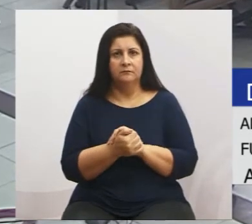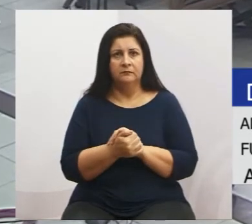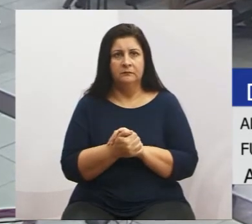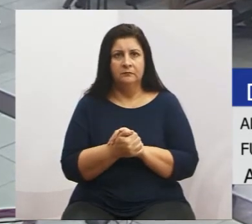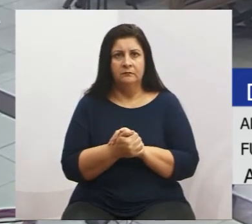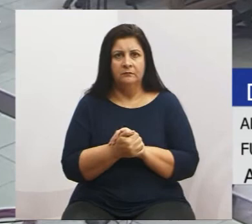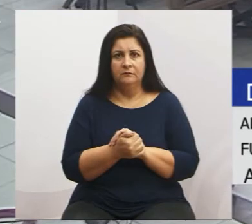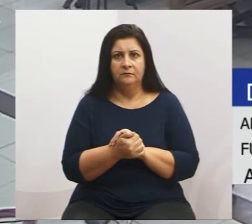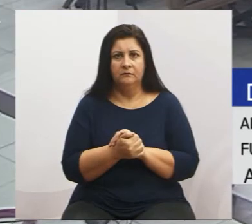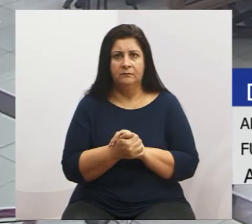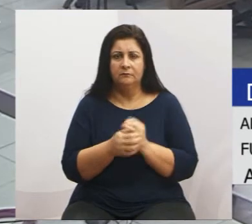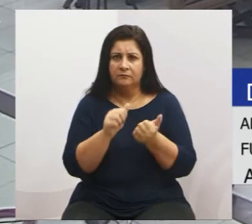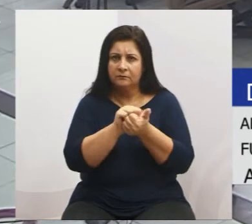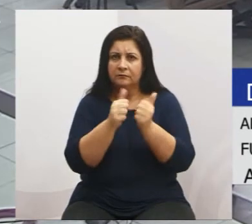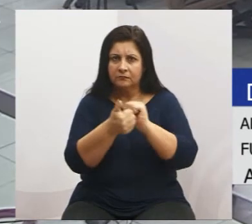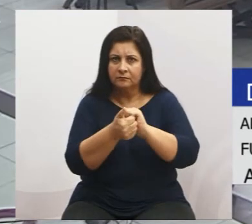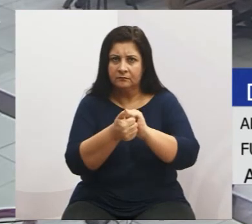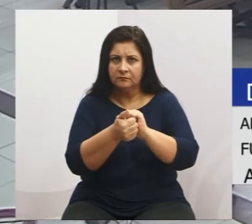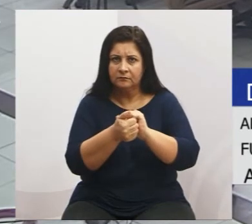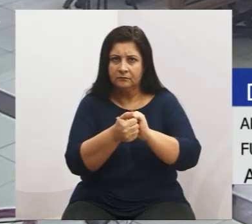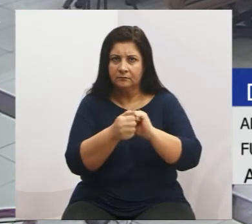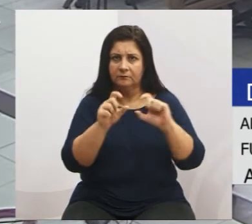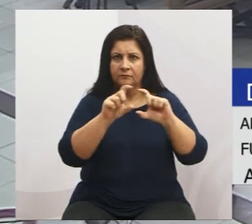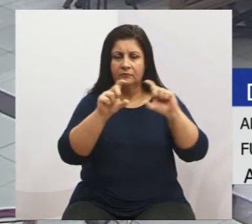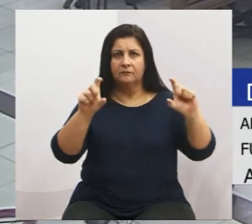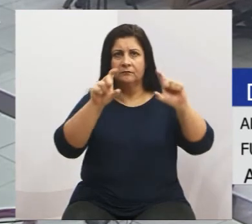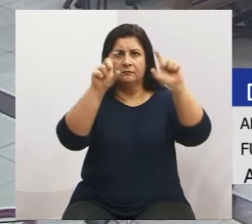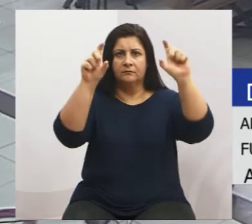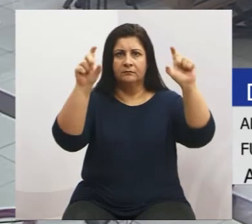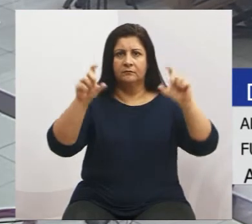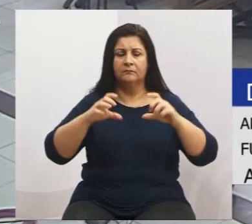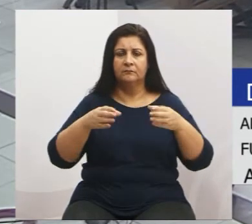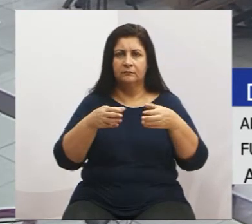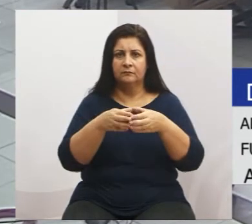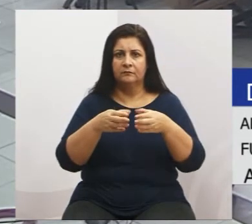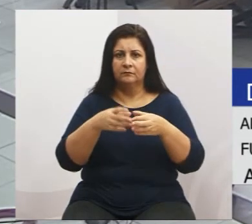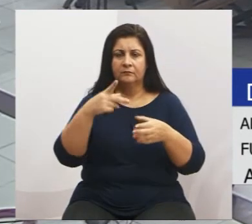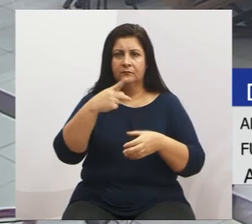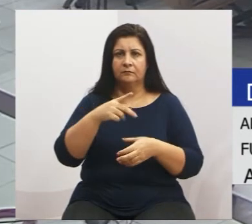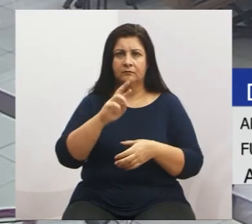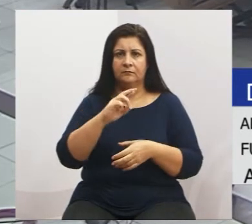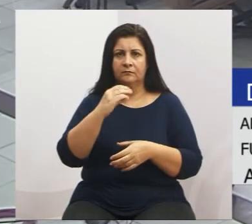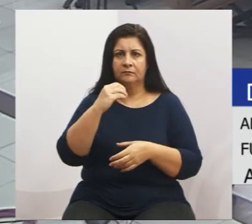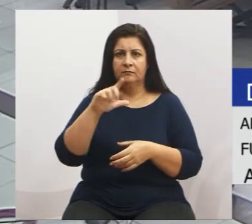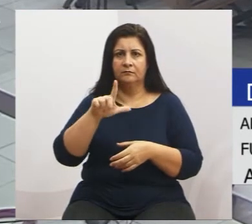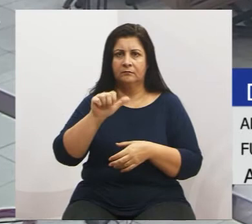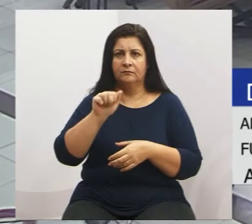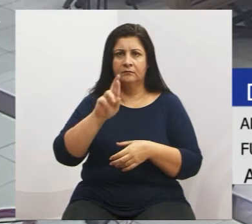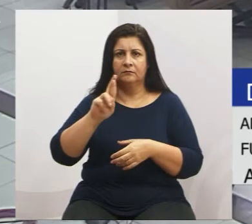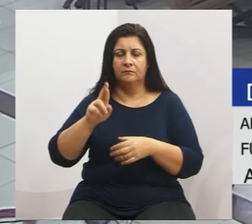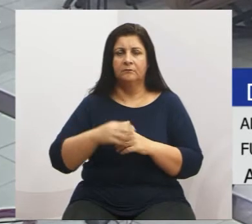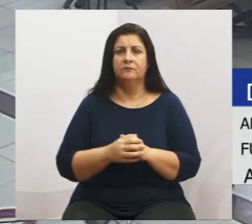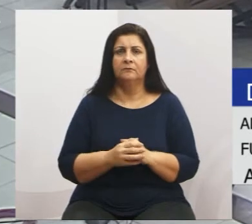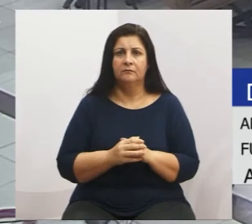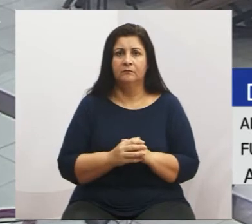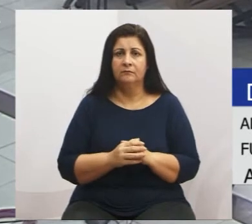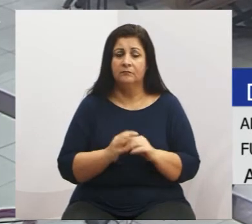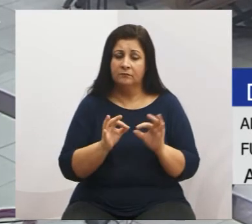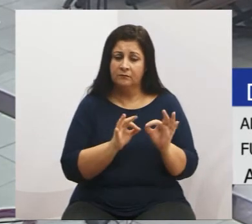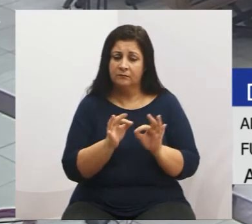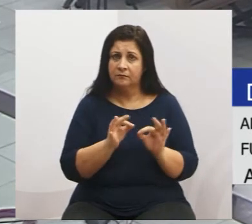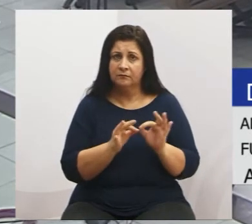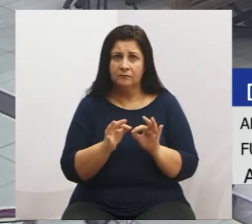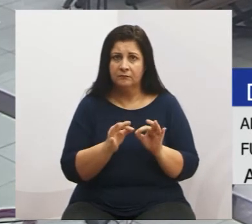à estrutura da Fundação Pró Lar, que faz parte de um TAC. O que é o TAC? É o Termo de Ajustamento de Conduta, que foi